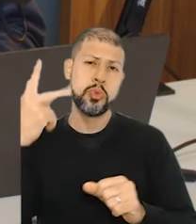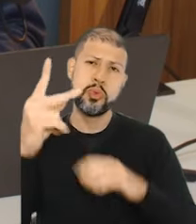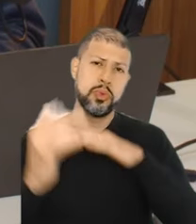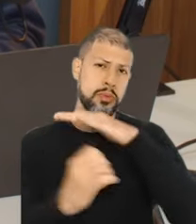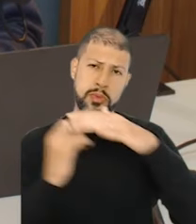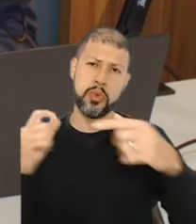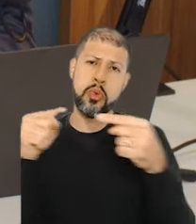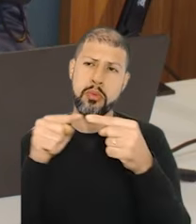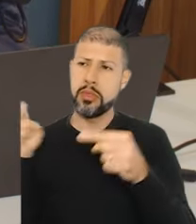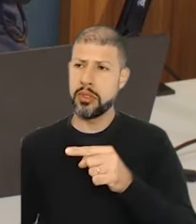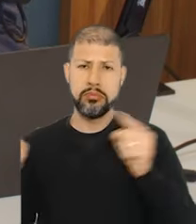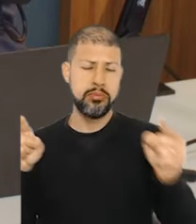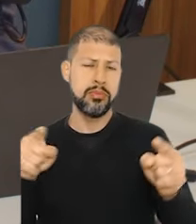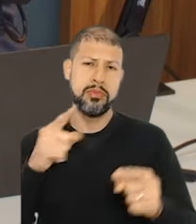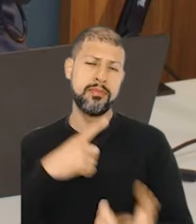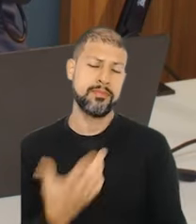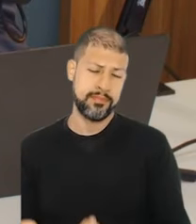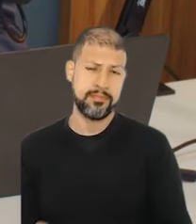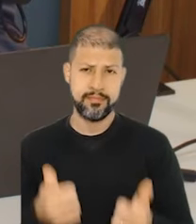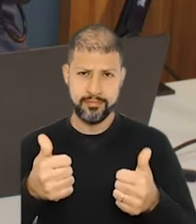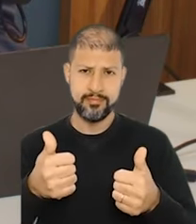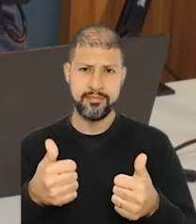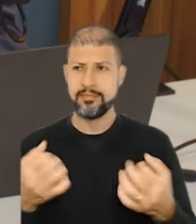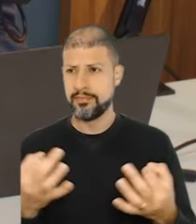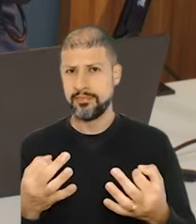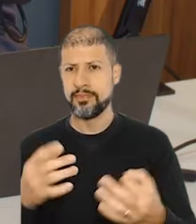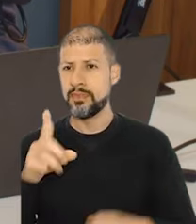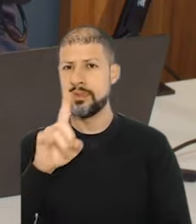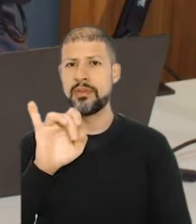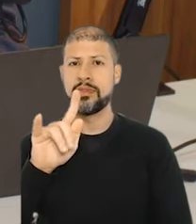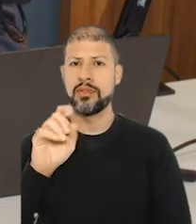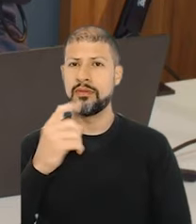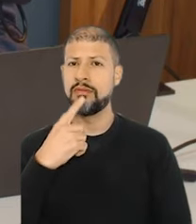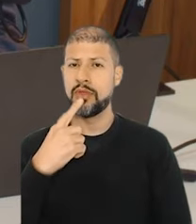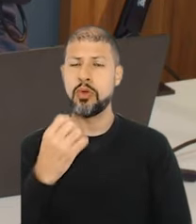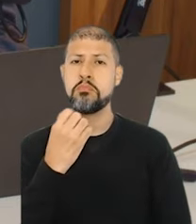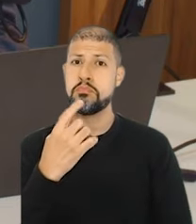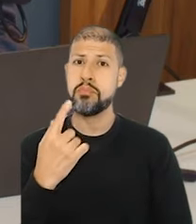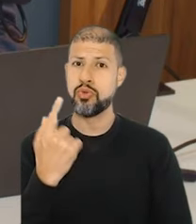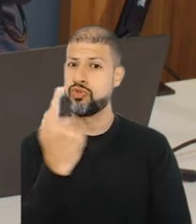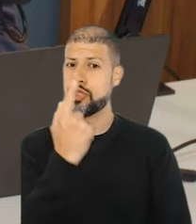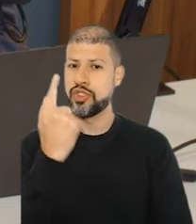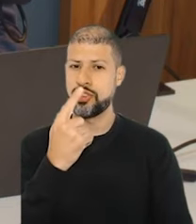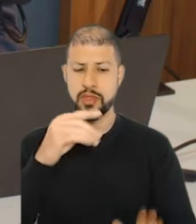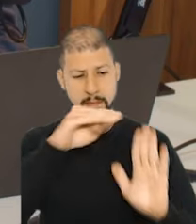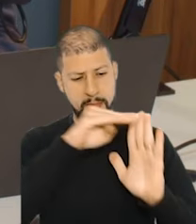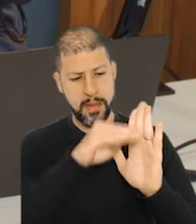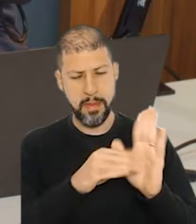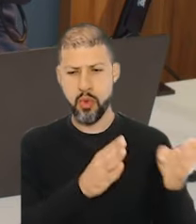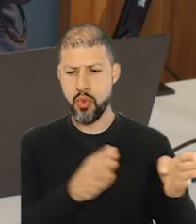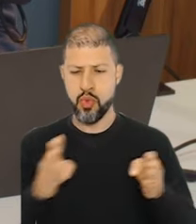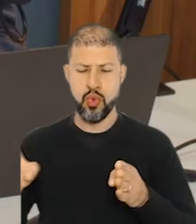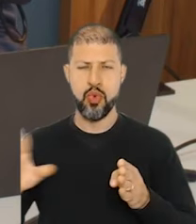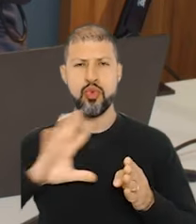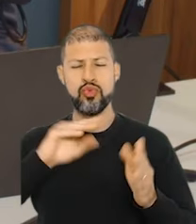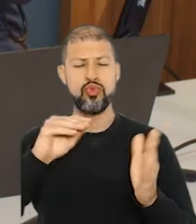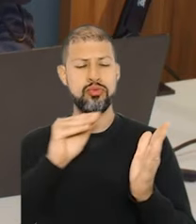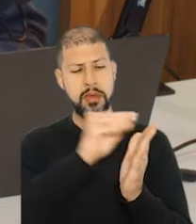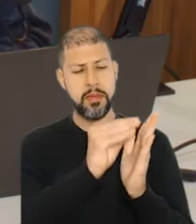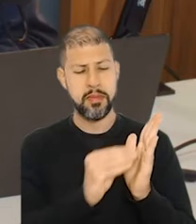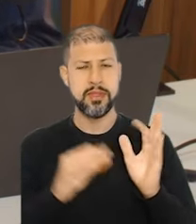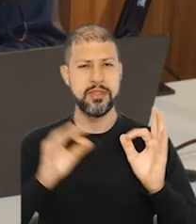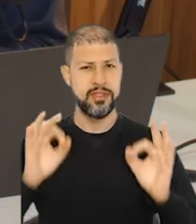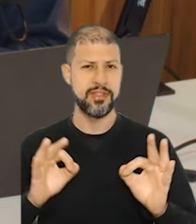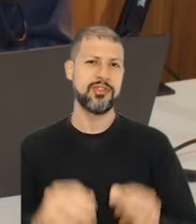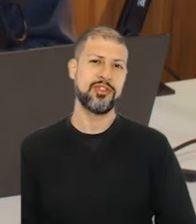duas opções aí da tua empresa você tem que dividir os valores perfeito para como o Diego disse quem tem uma boa gestão sabe aí os valores eles estão